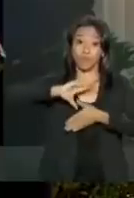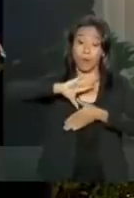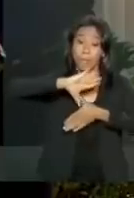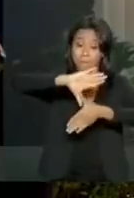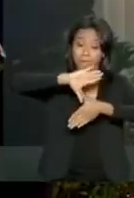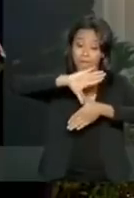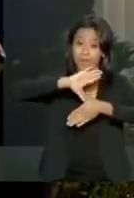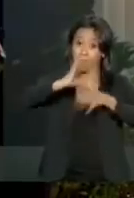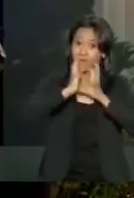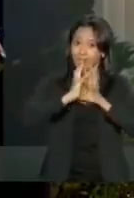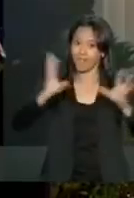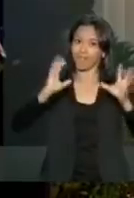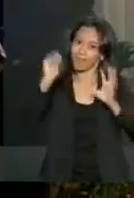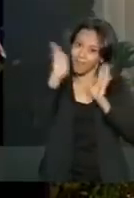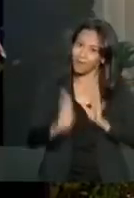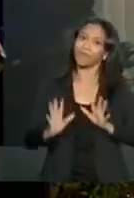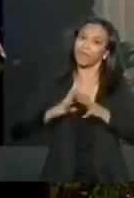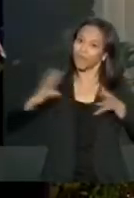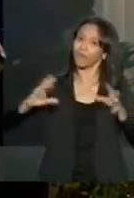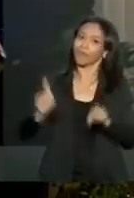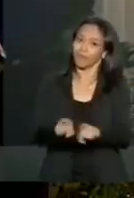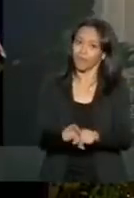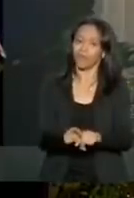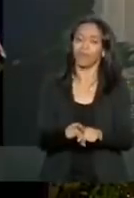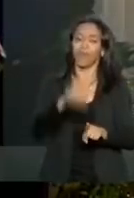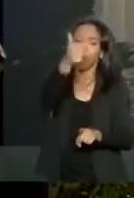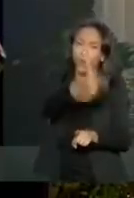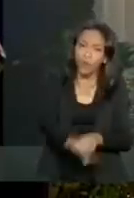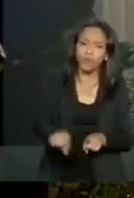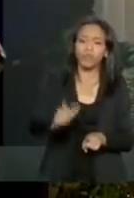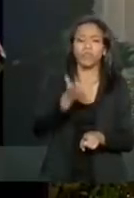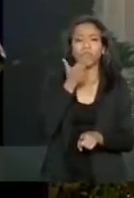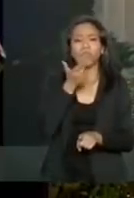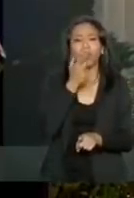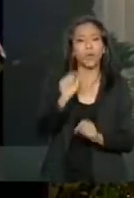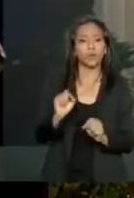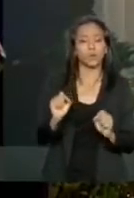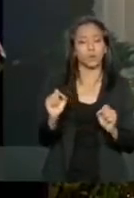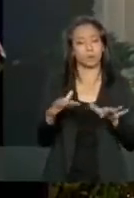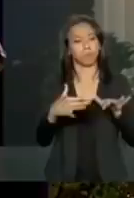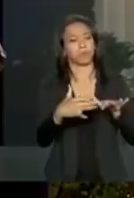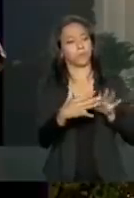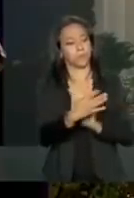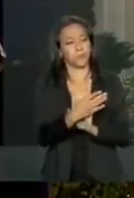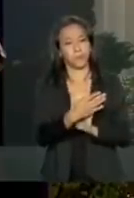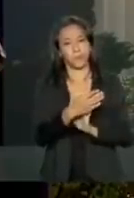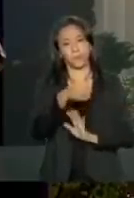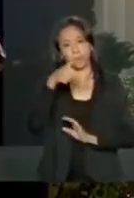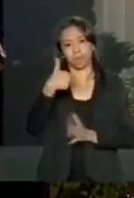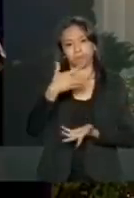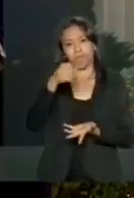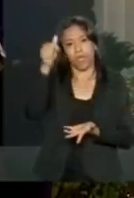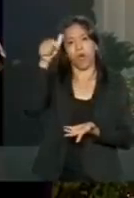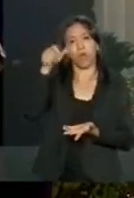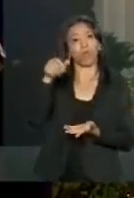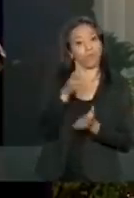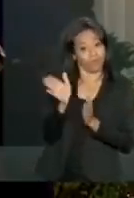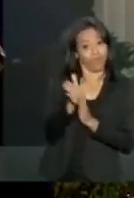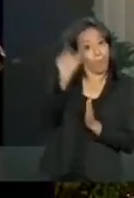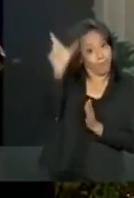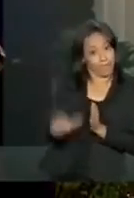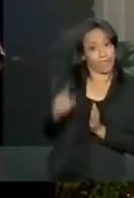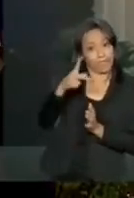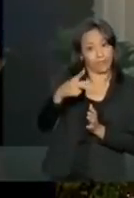grande também. Mais uma vez, expresso meu reconhecimento ao presidente Trump, neste dia em que selamos